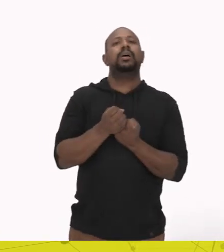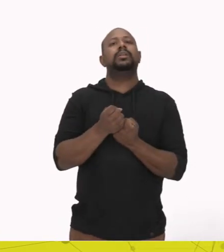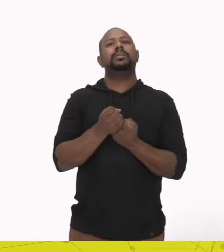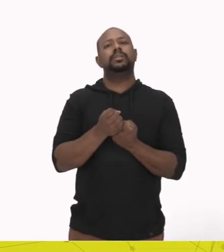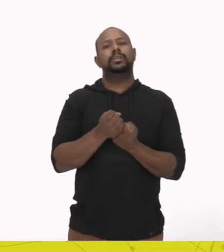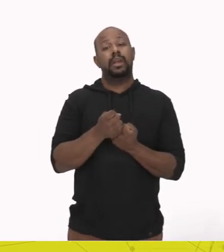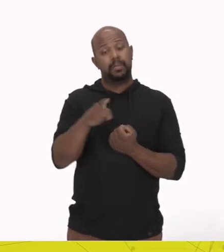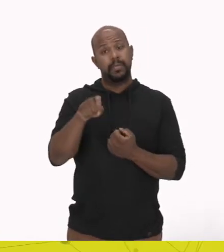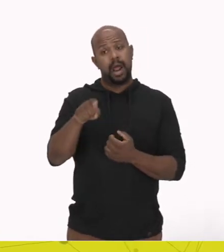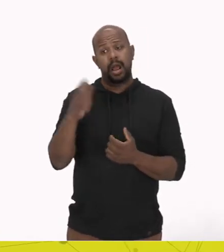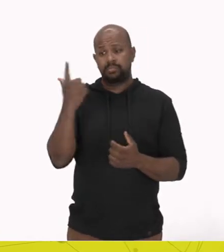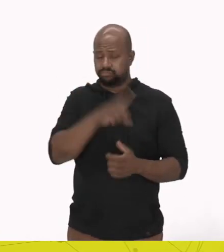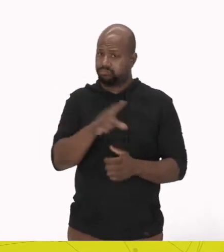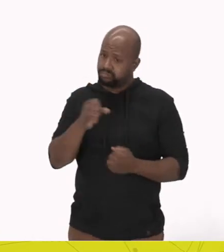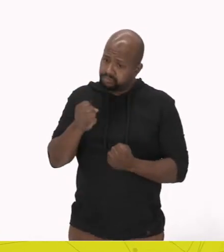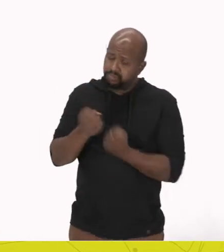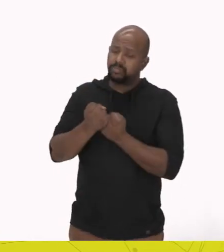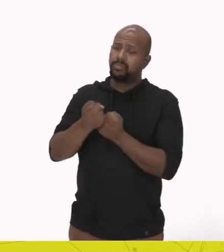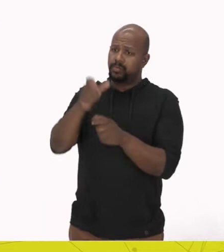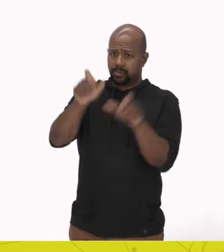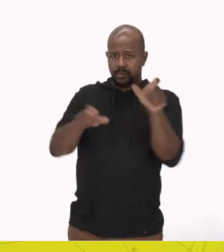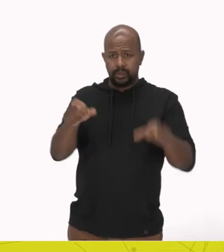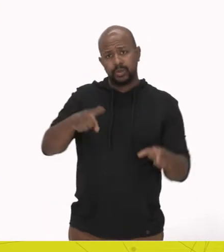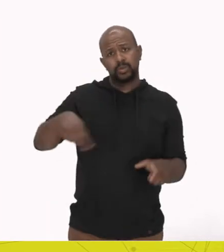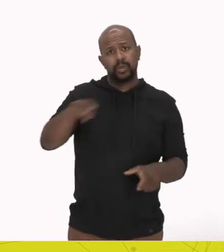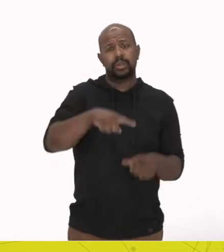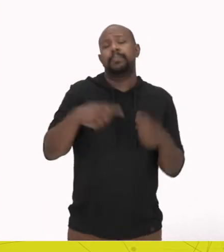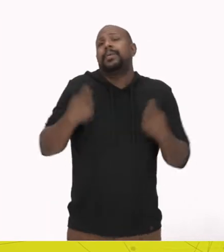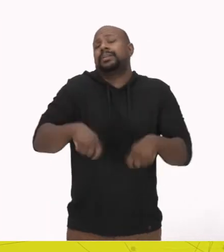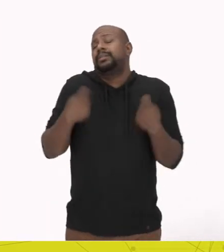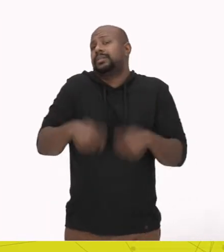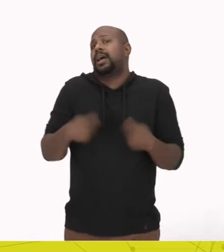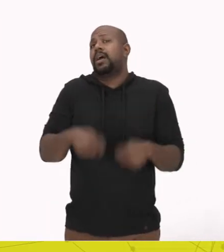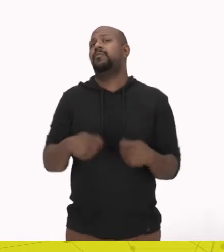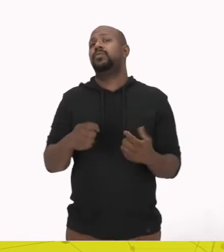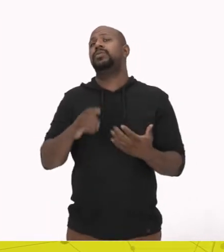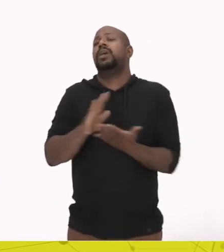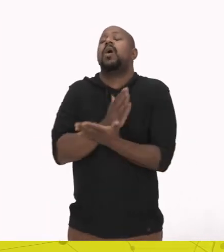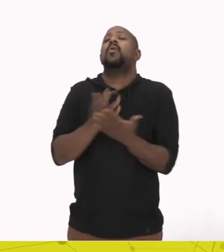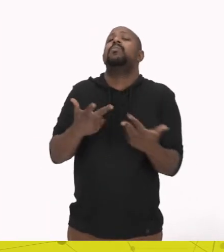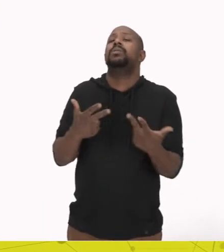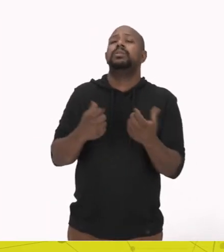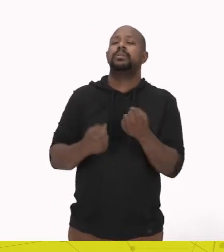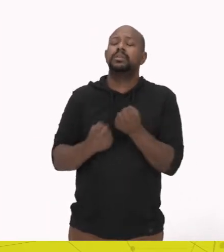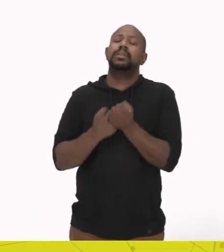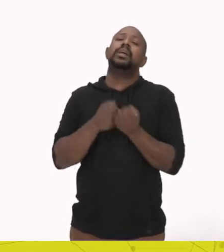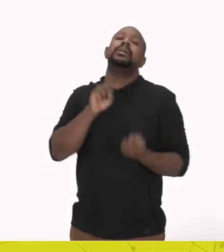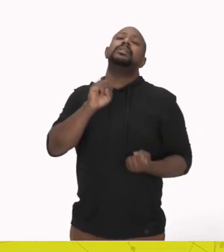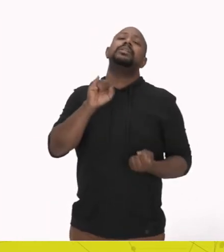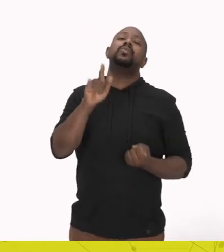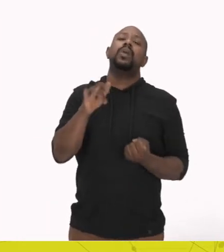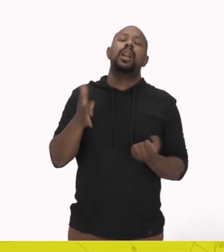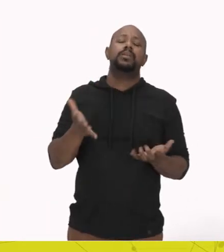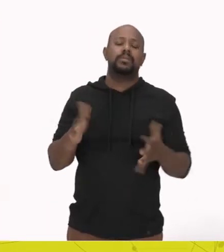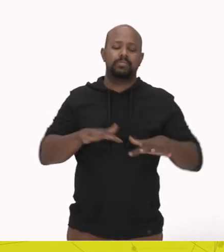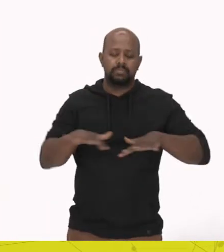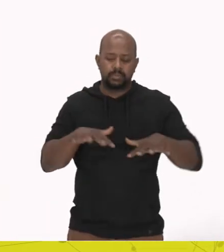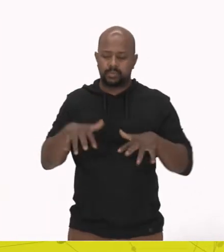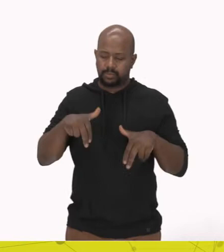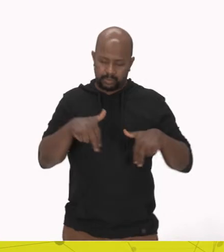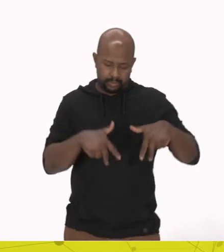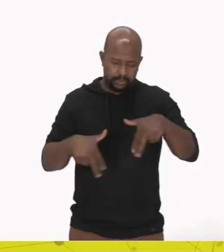apoiadores, exatamente para poder atender, os participantes que precisavam de algumas questões singulares,